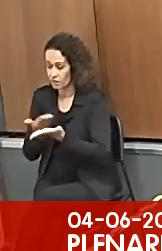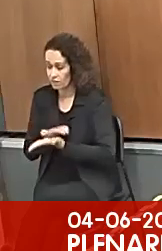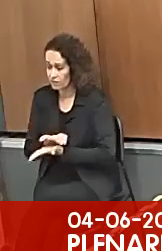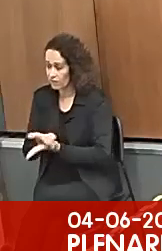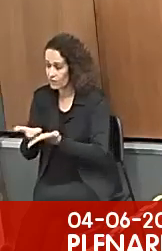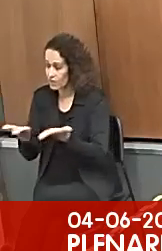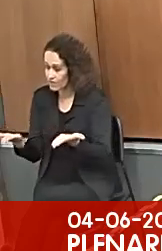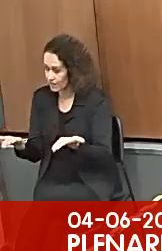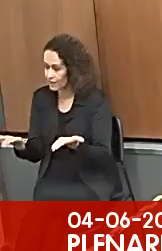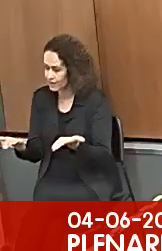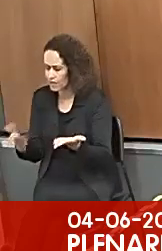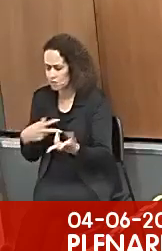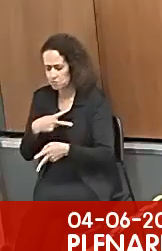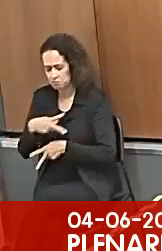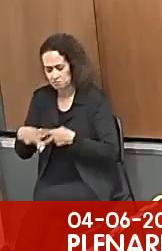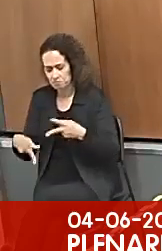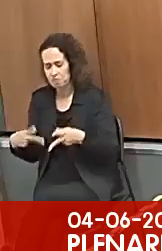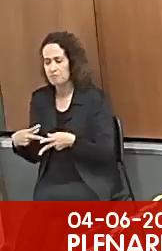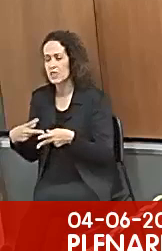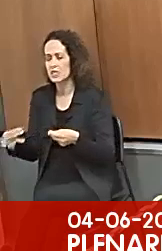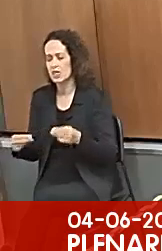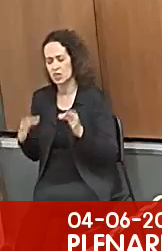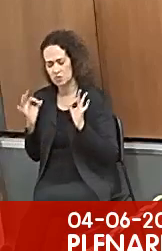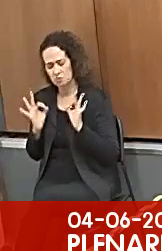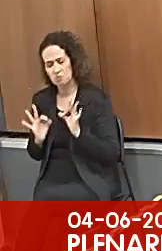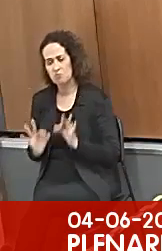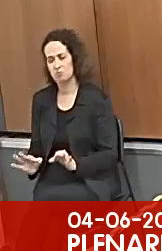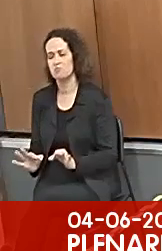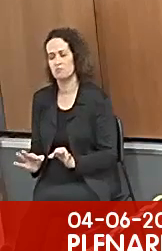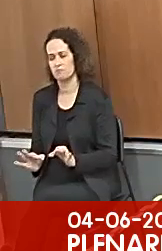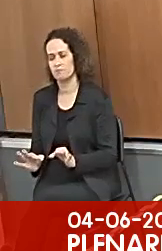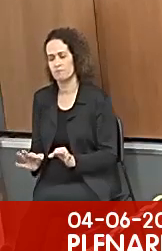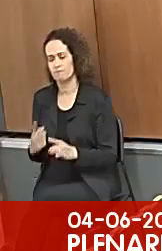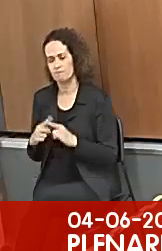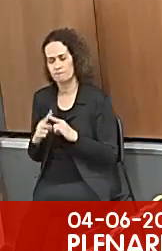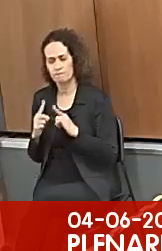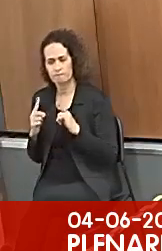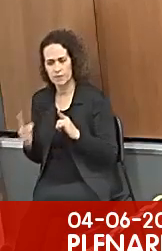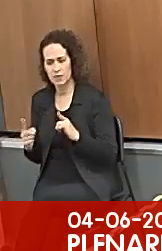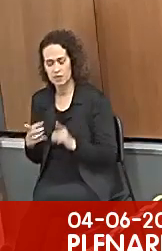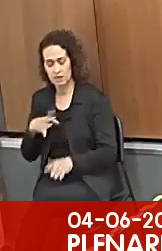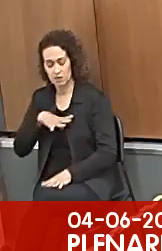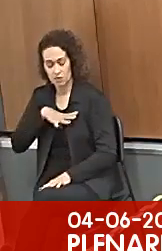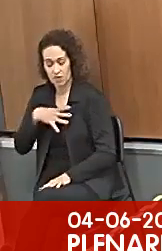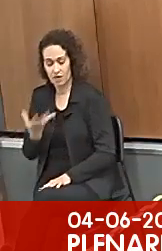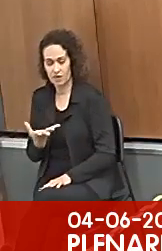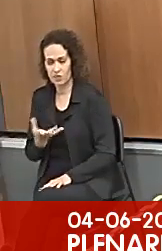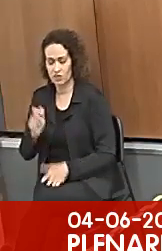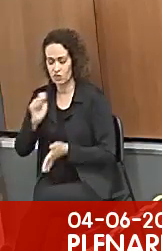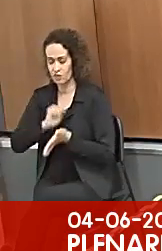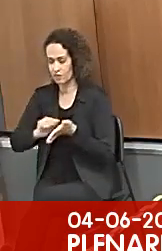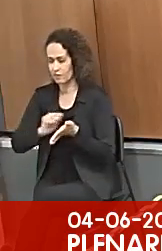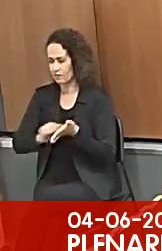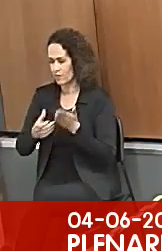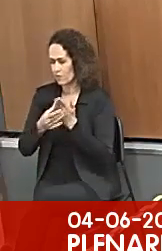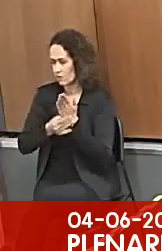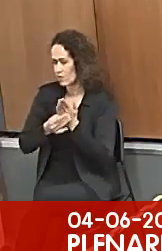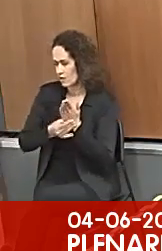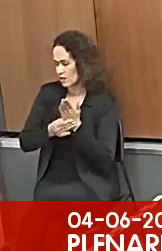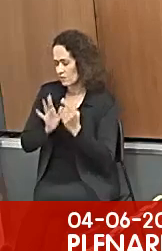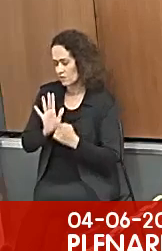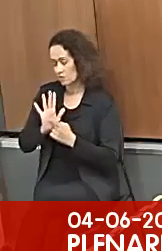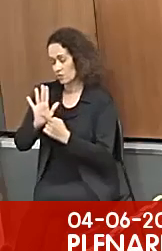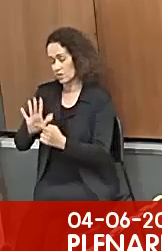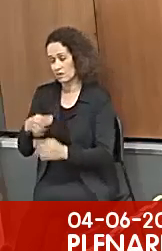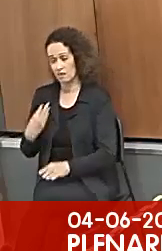uma homenagem muito mais do que justa, mas dentro da coragem de escrever um livro, expor a vida,